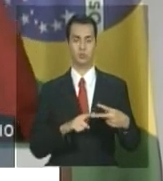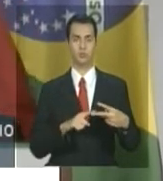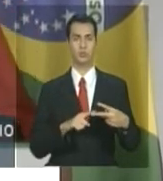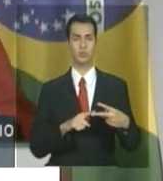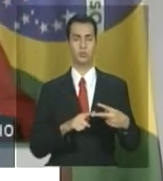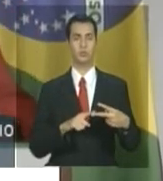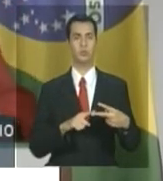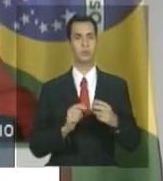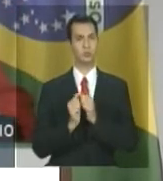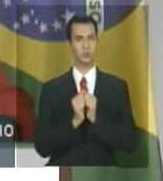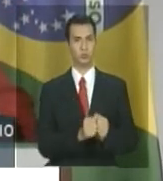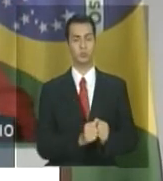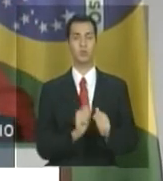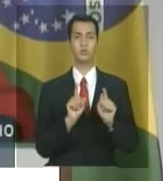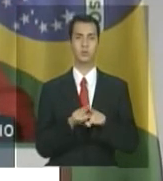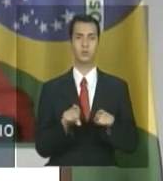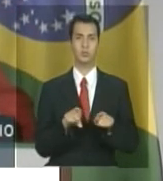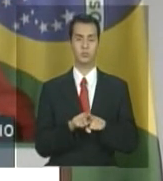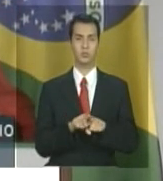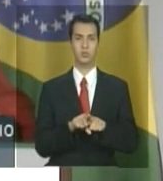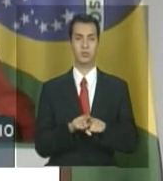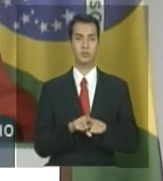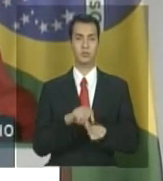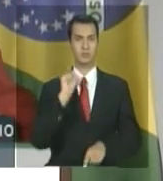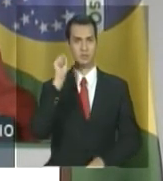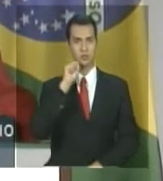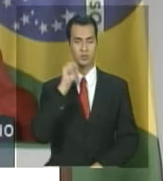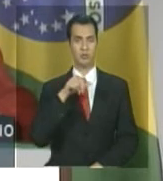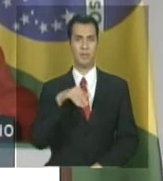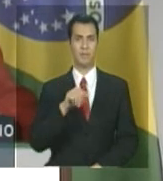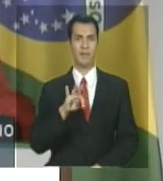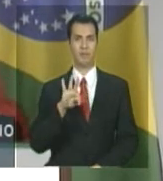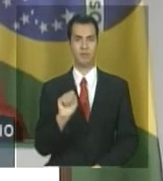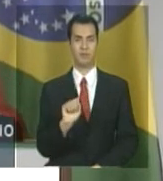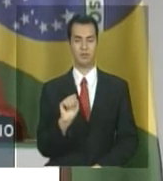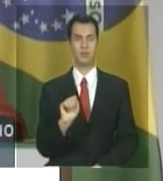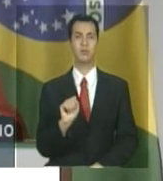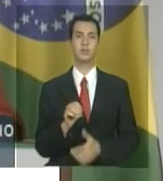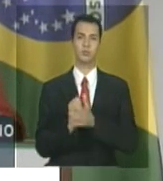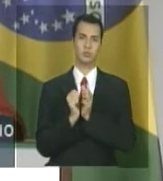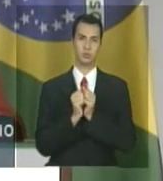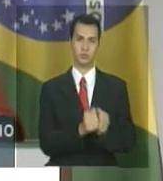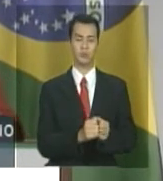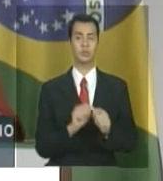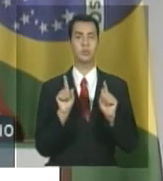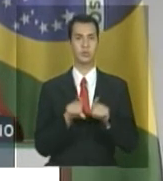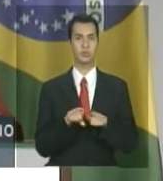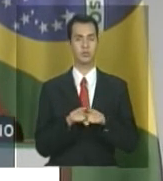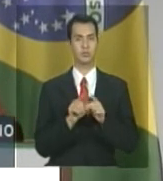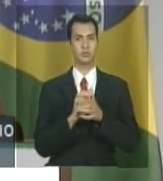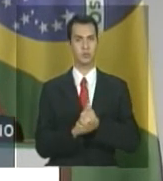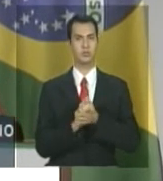a senadora Marta Suplicy. Cumprimento também os